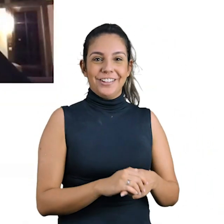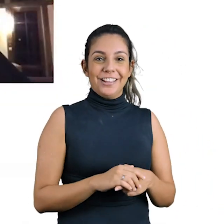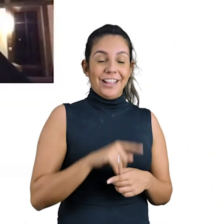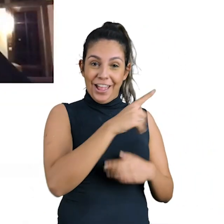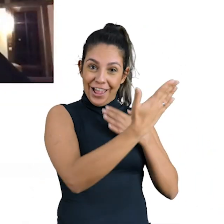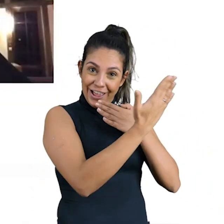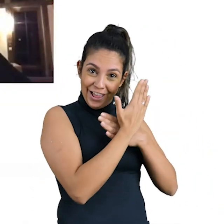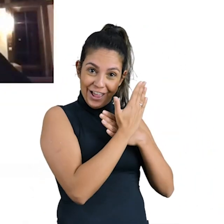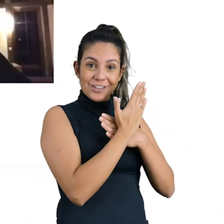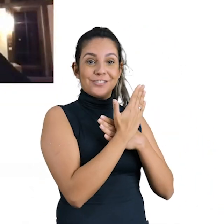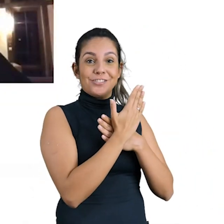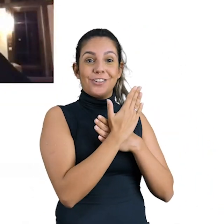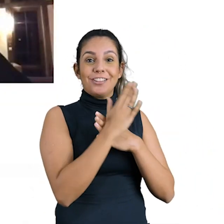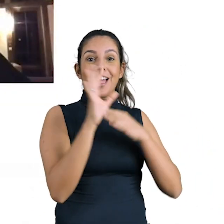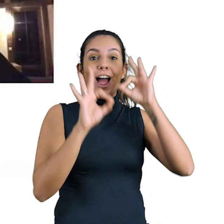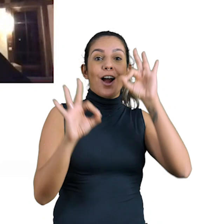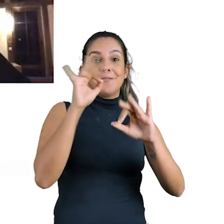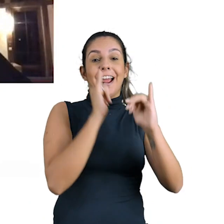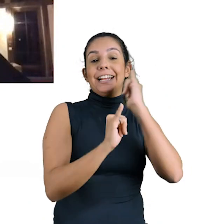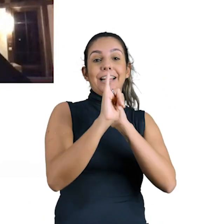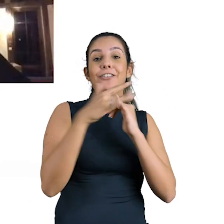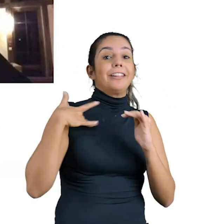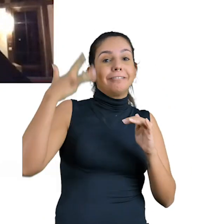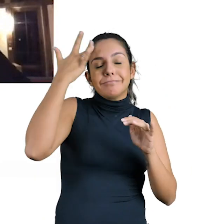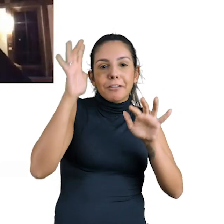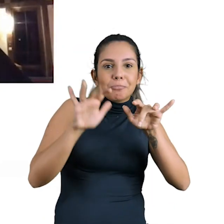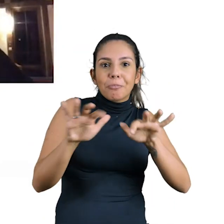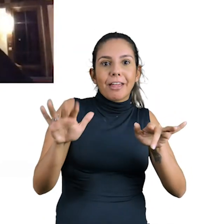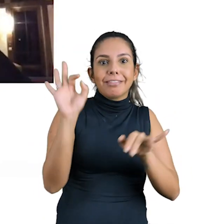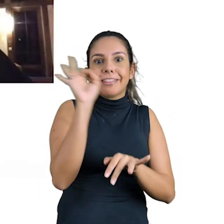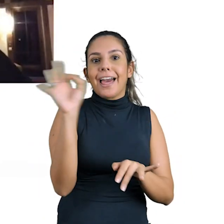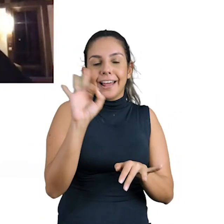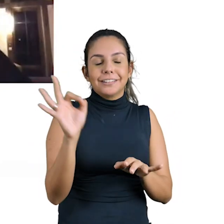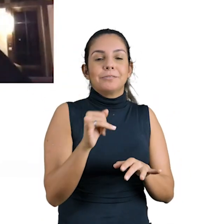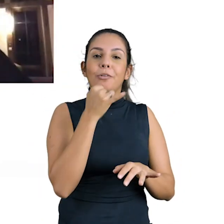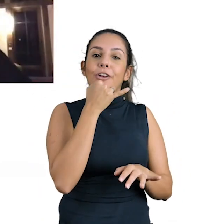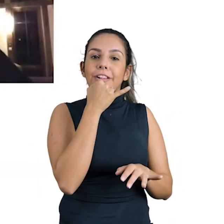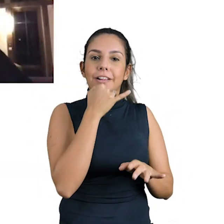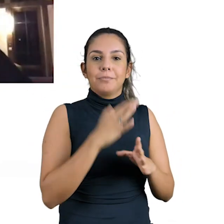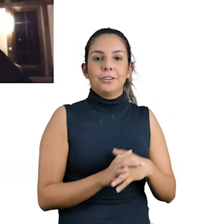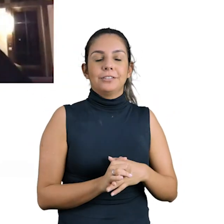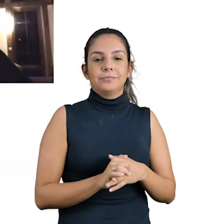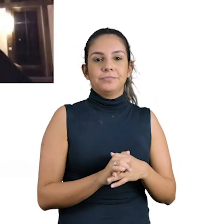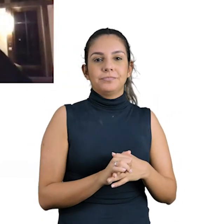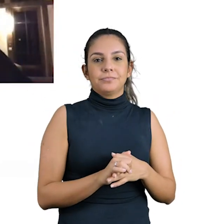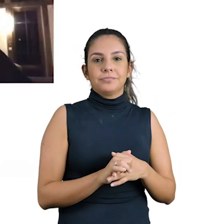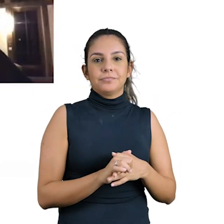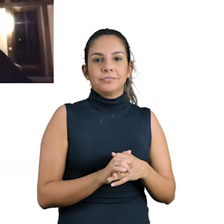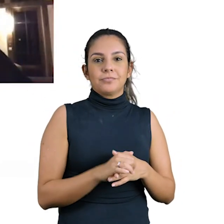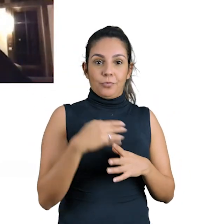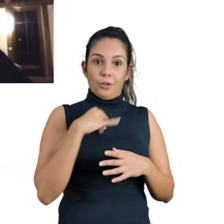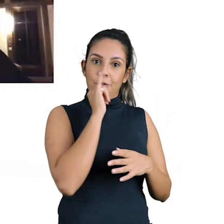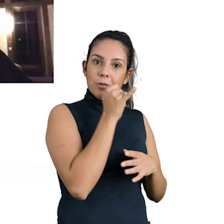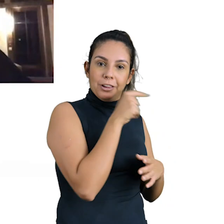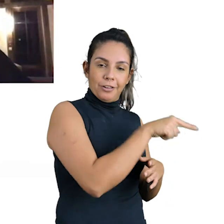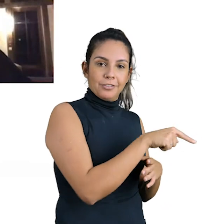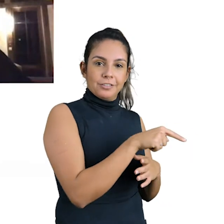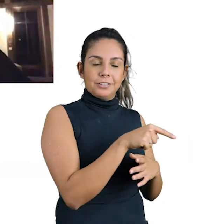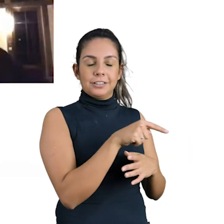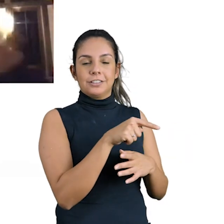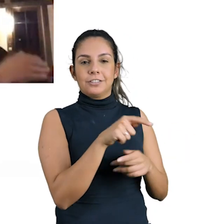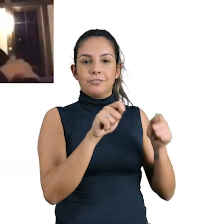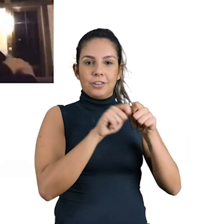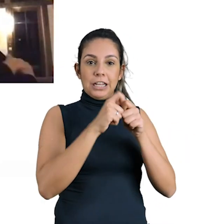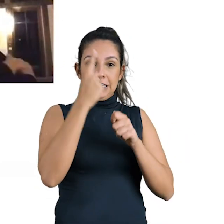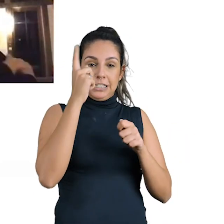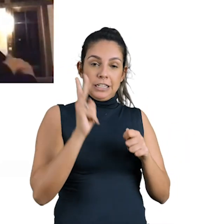lembro, eu ia dizer isso, que Afonso é meu mestre, porque eu, inclusive, não sabia. Por exemplo, para te dar um bom exemplo, até comentei